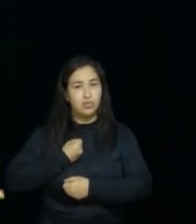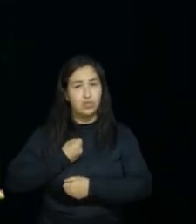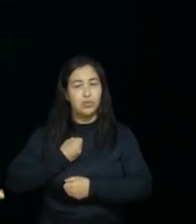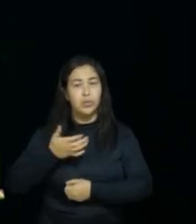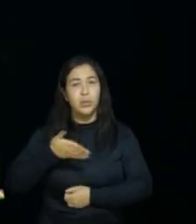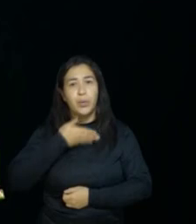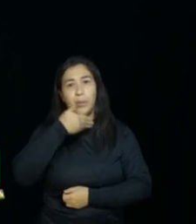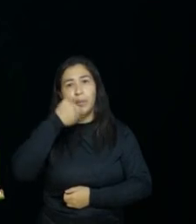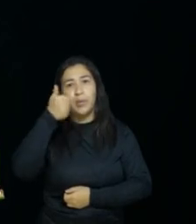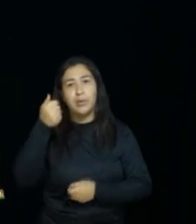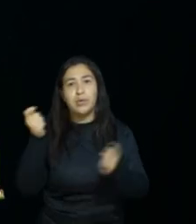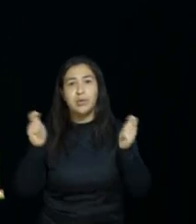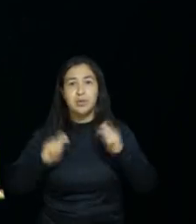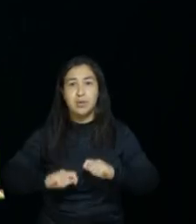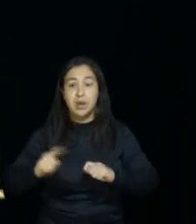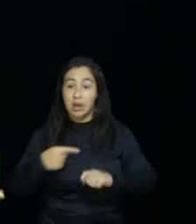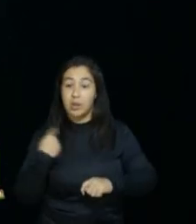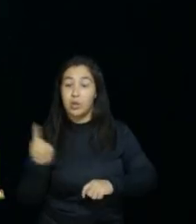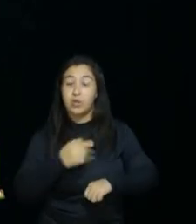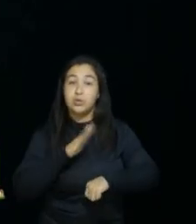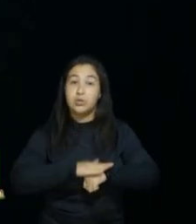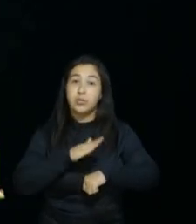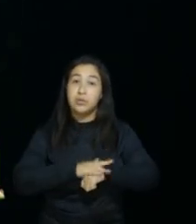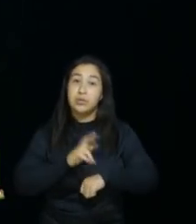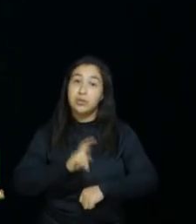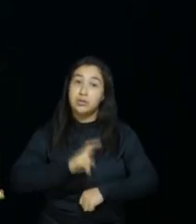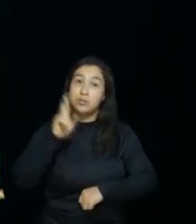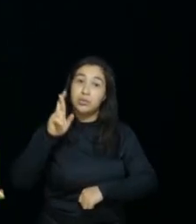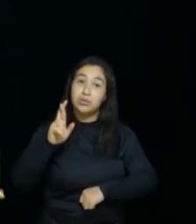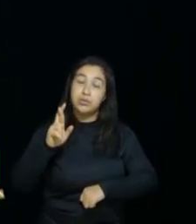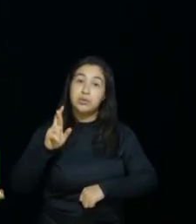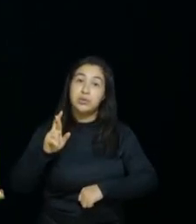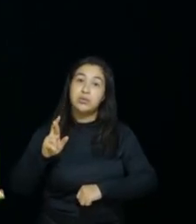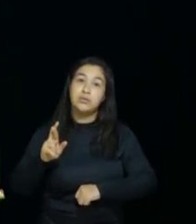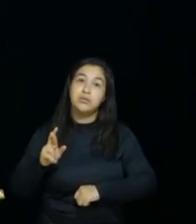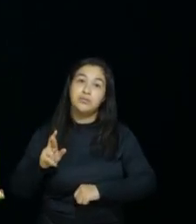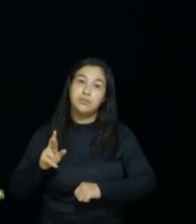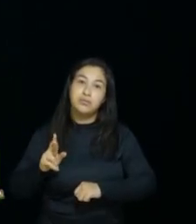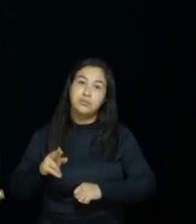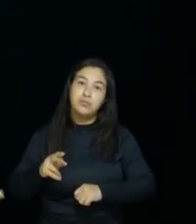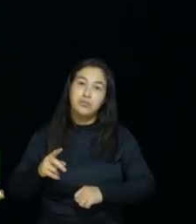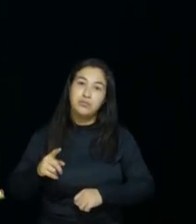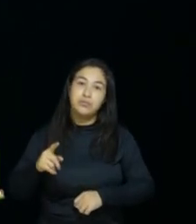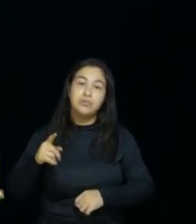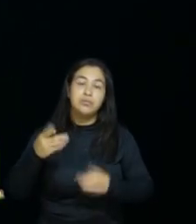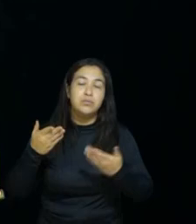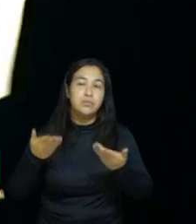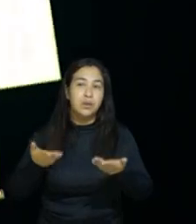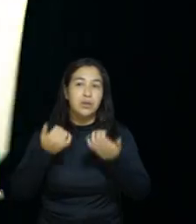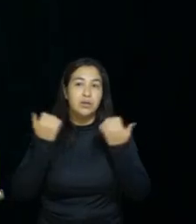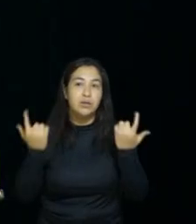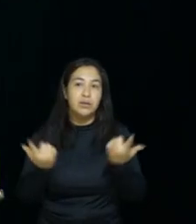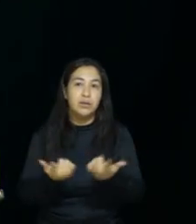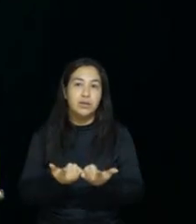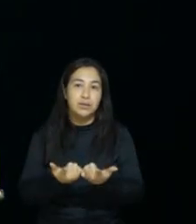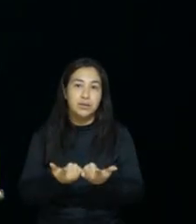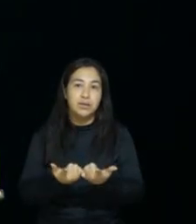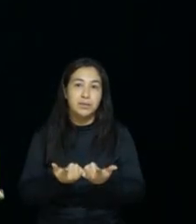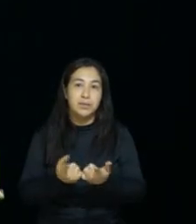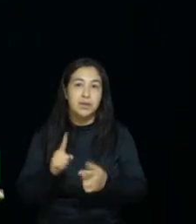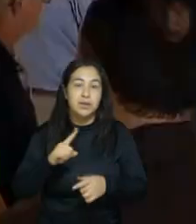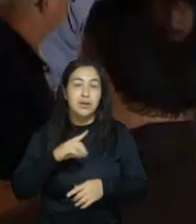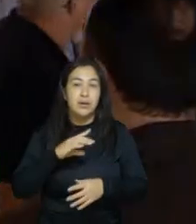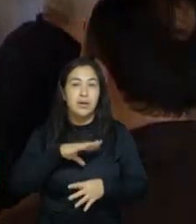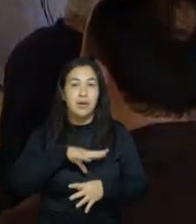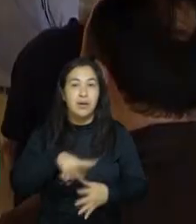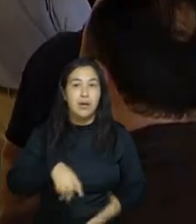qualificados sobre as nossas ações ativas e propositivas em relação à questão ambiental da Assembleia Legislativa. Esse é o ALESC sustentável e tenho certeza